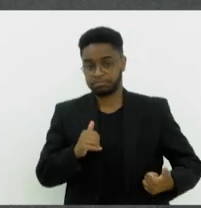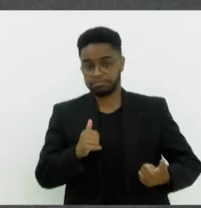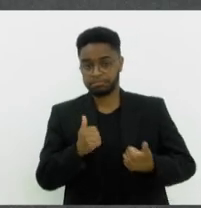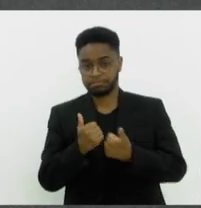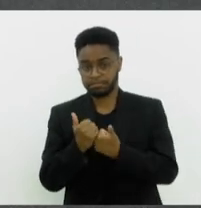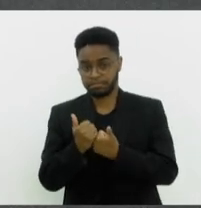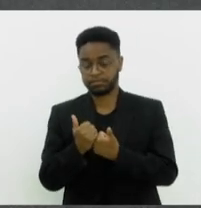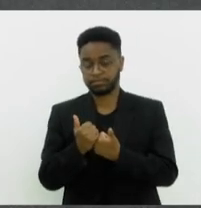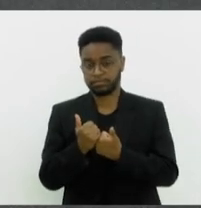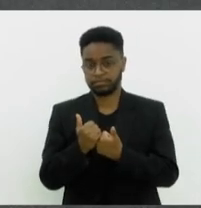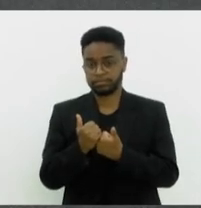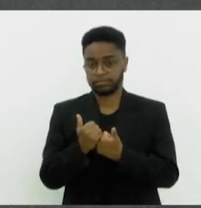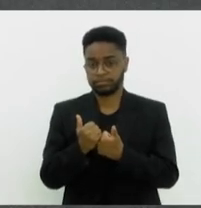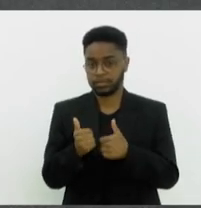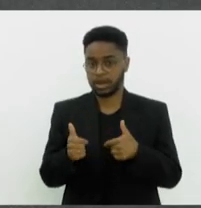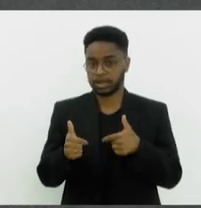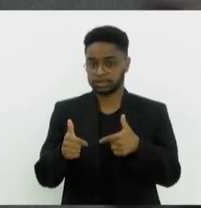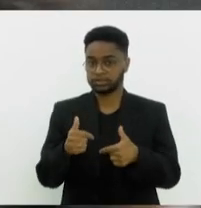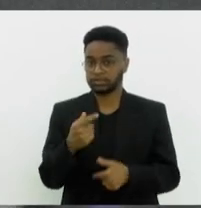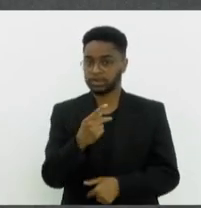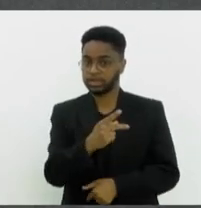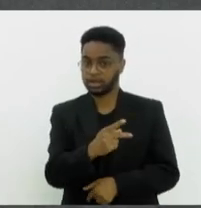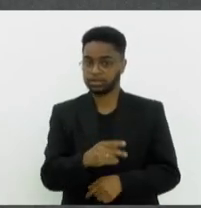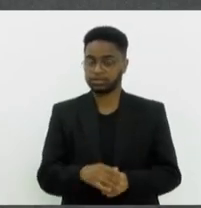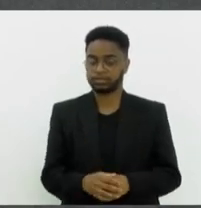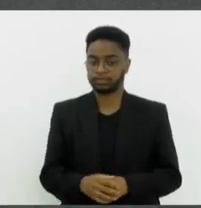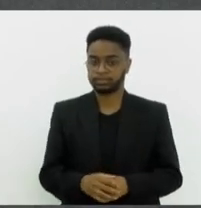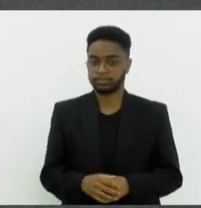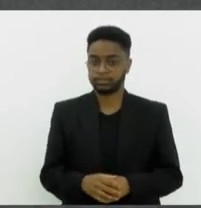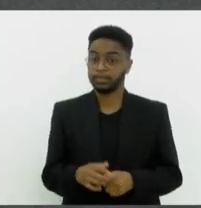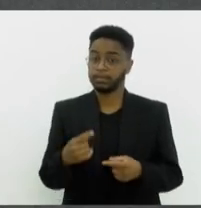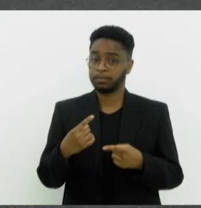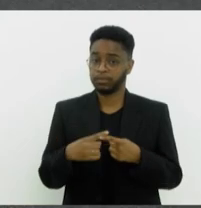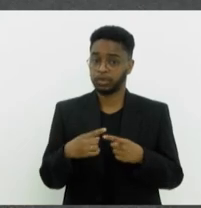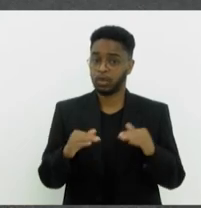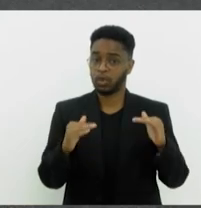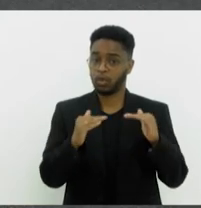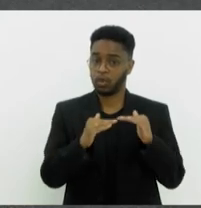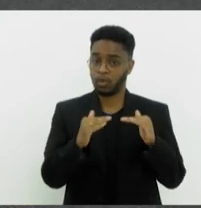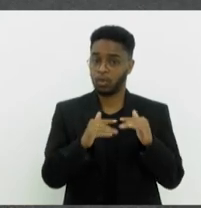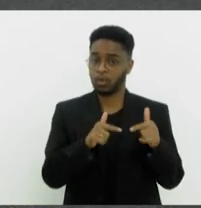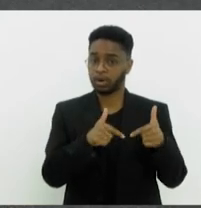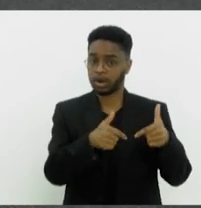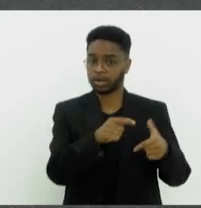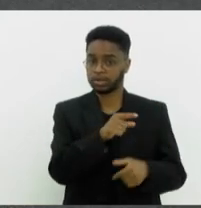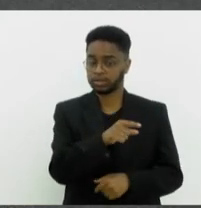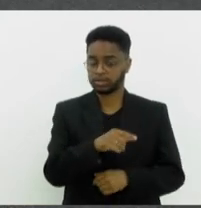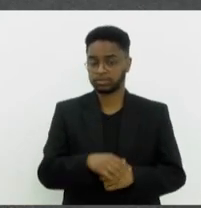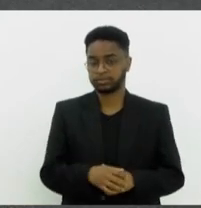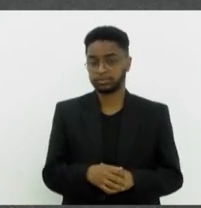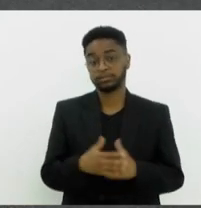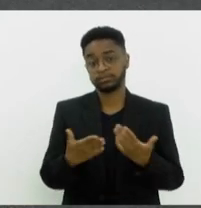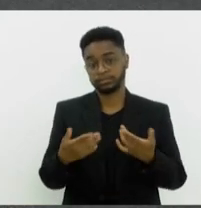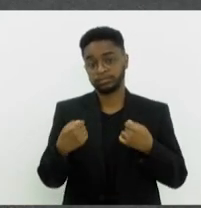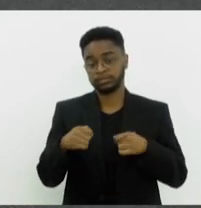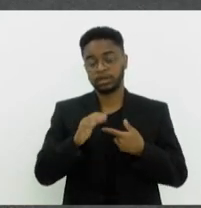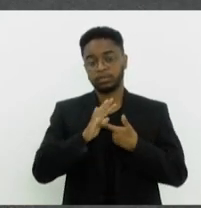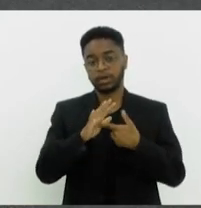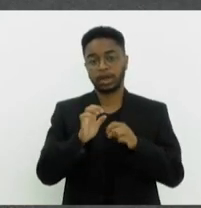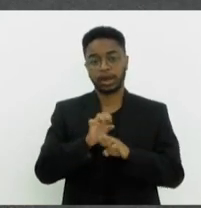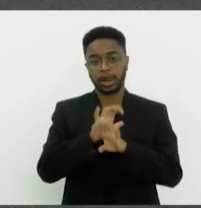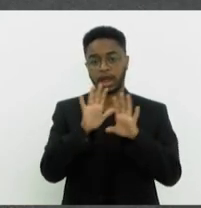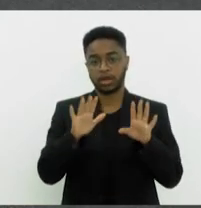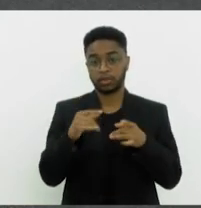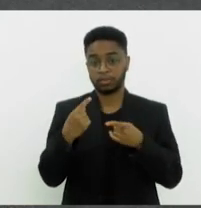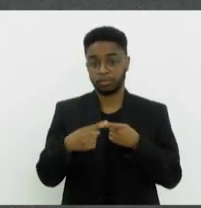coadjuvante dos atos. Ele dá vênia aos atos. Então, isso tem que ficar claro.